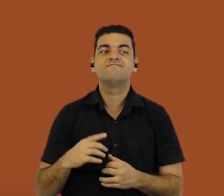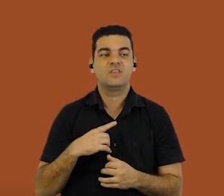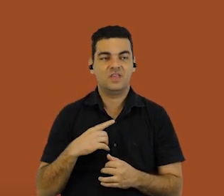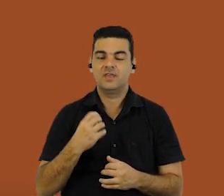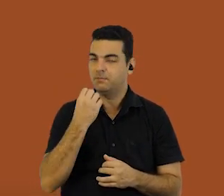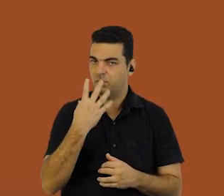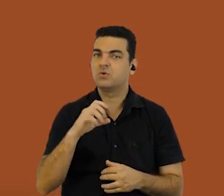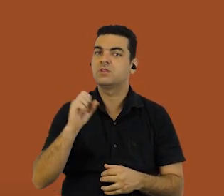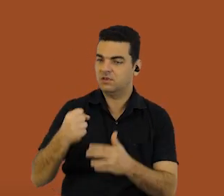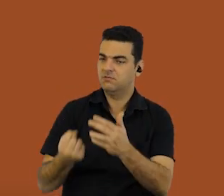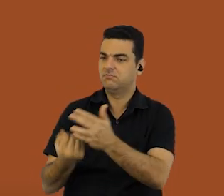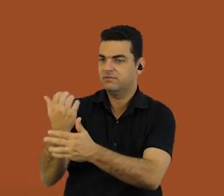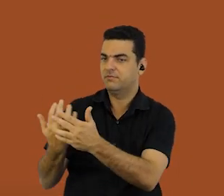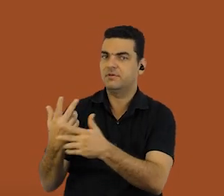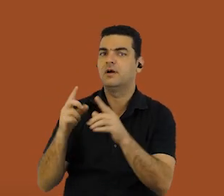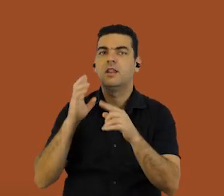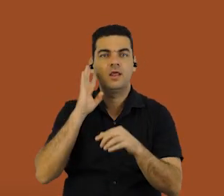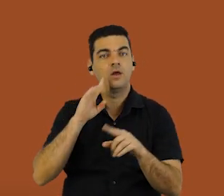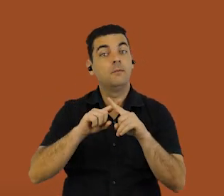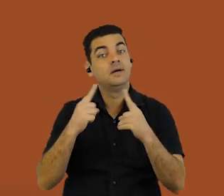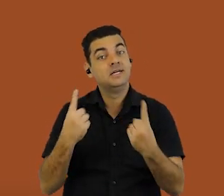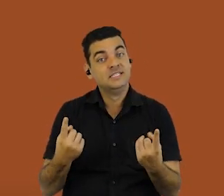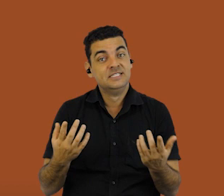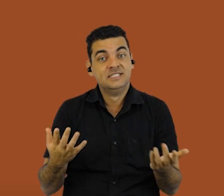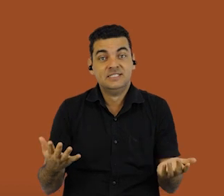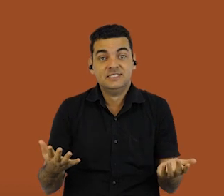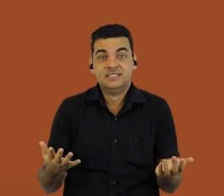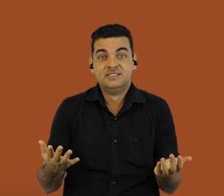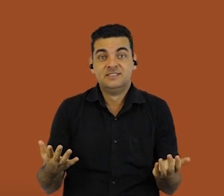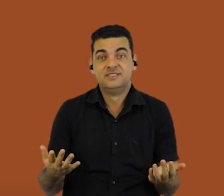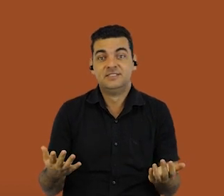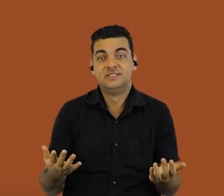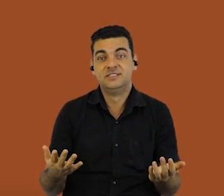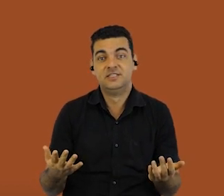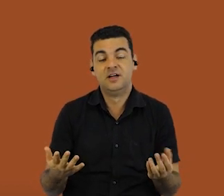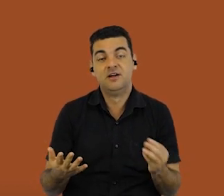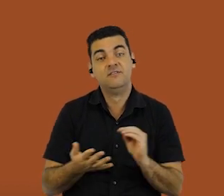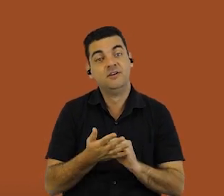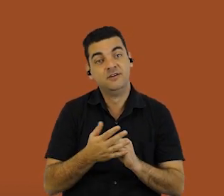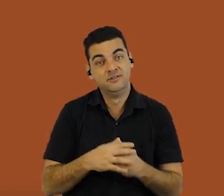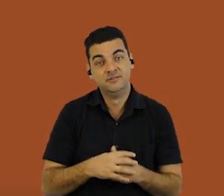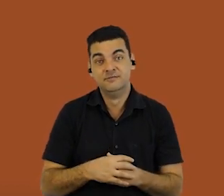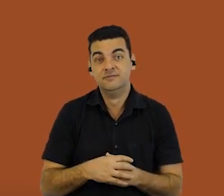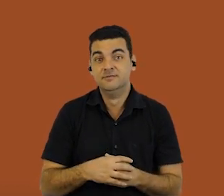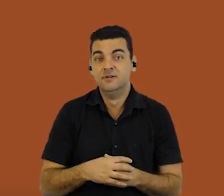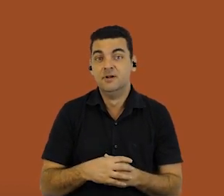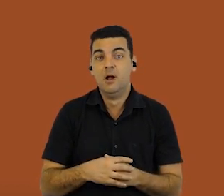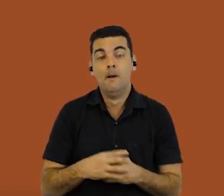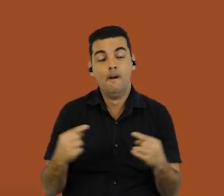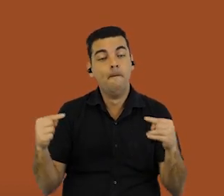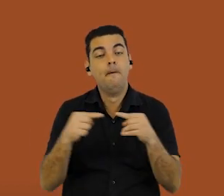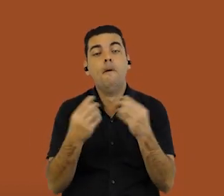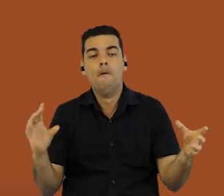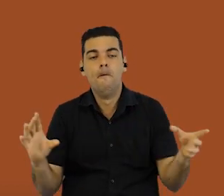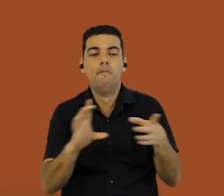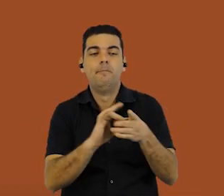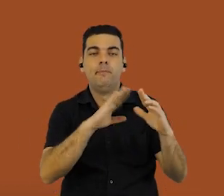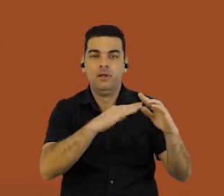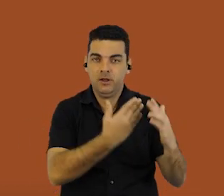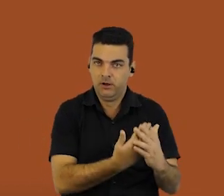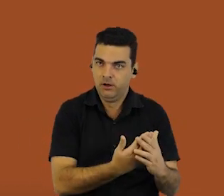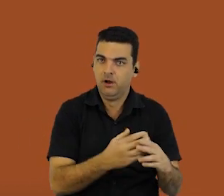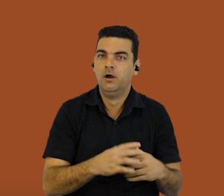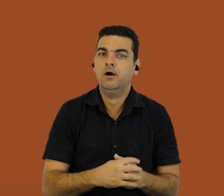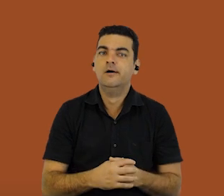muito contundente, mas que ela não se reflete nas escolas. E eu acho que isso é